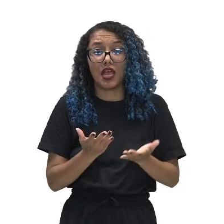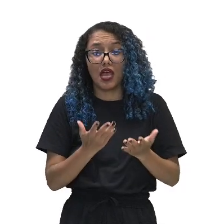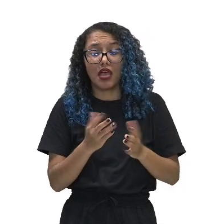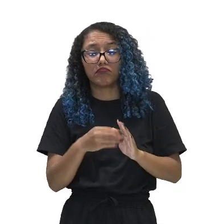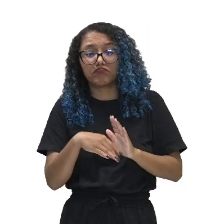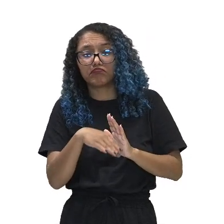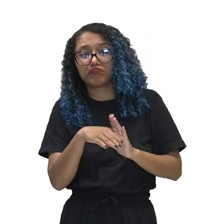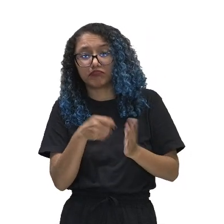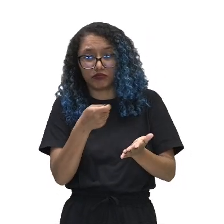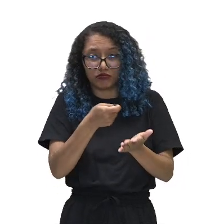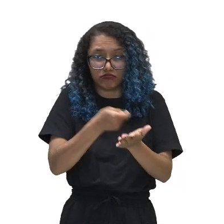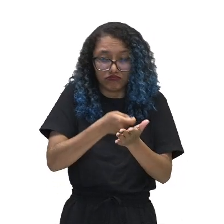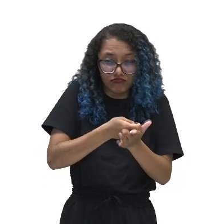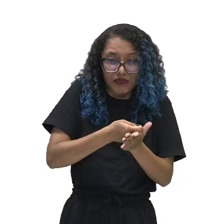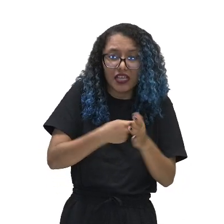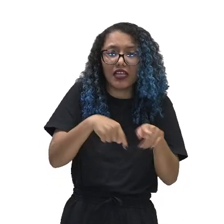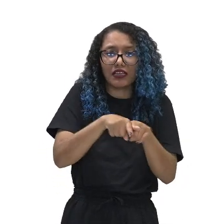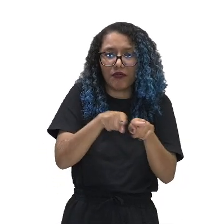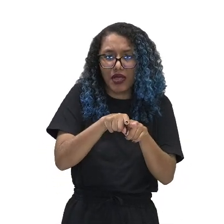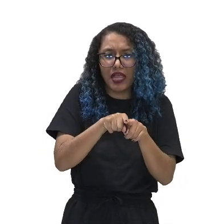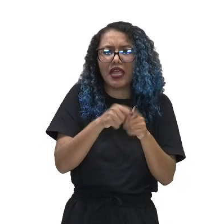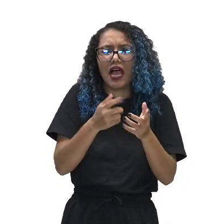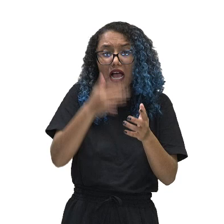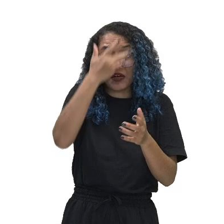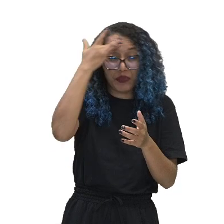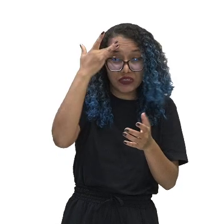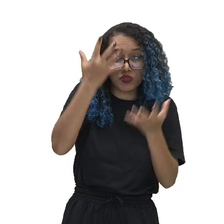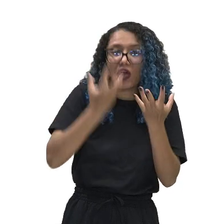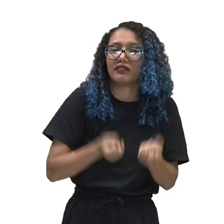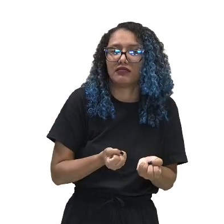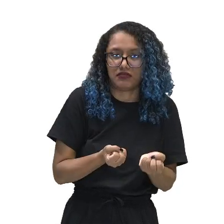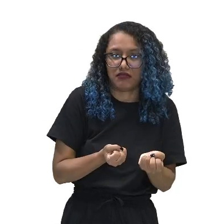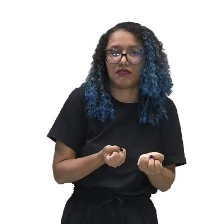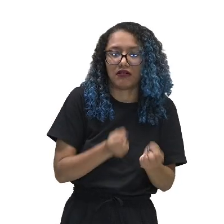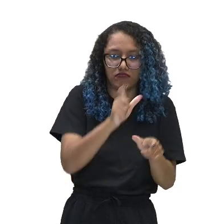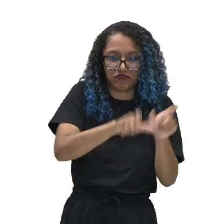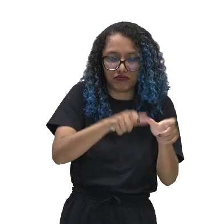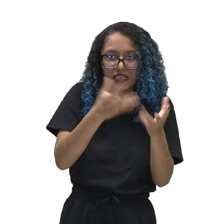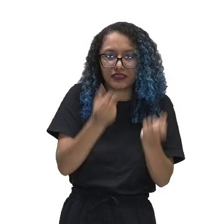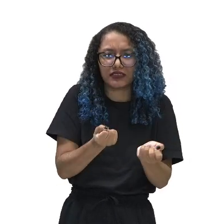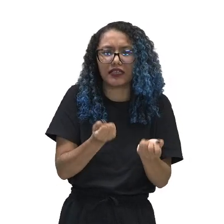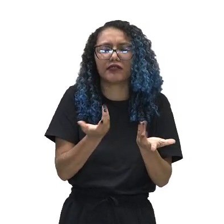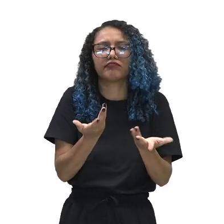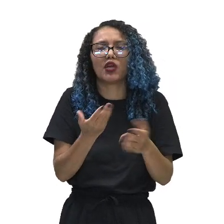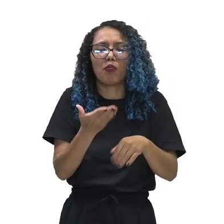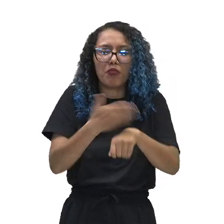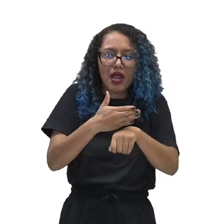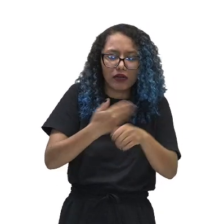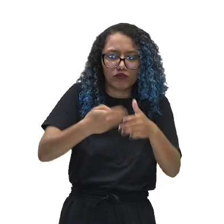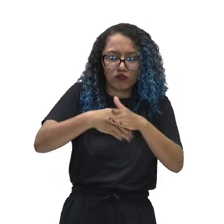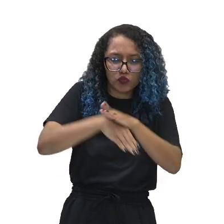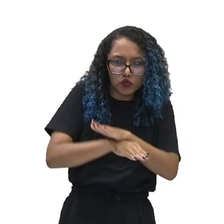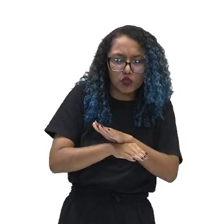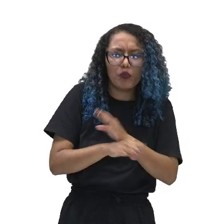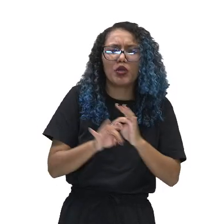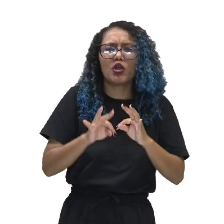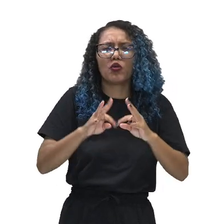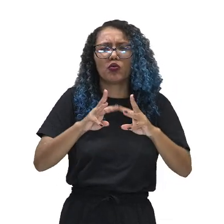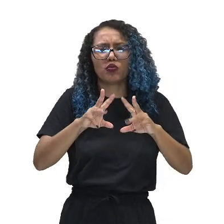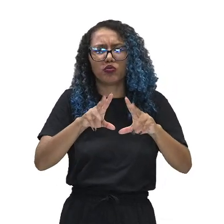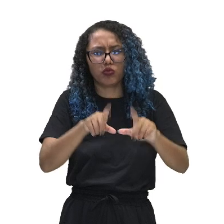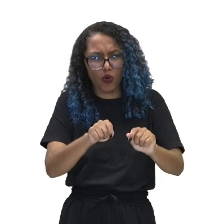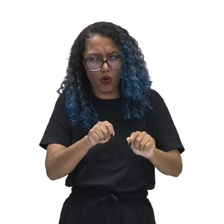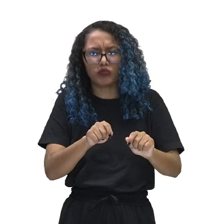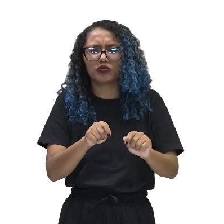pela sociedade. Fazer uma ação, praticar um hábito ou um costume que todos